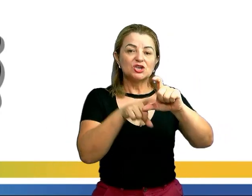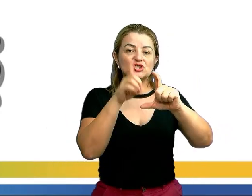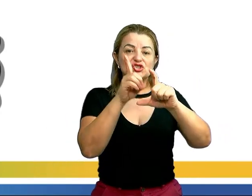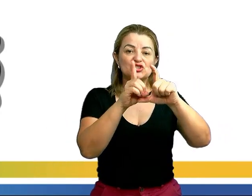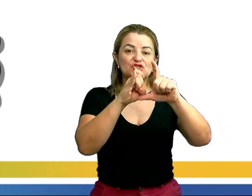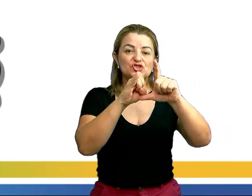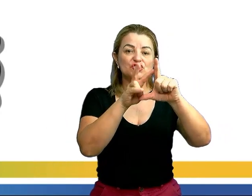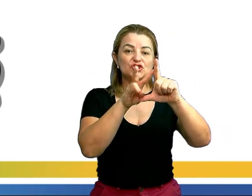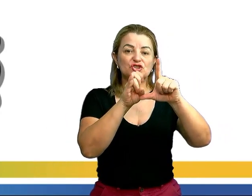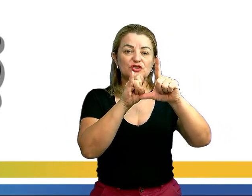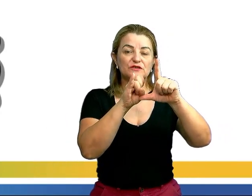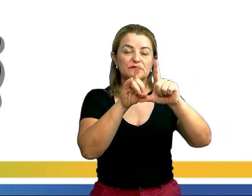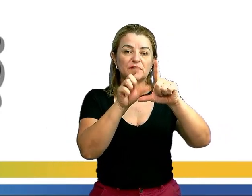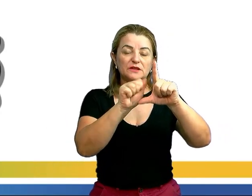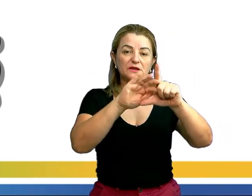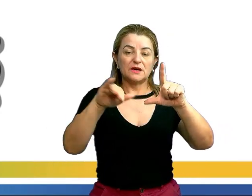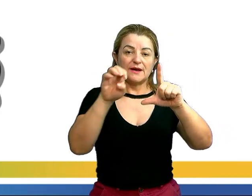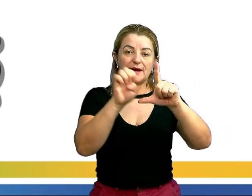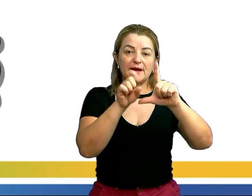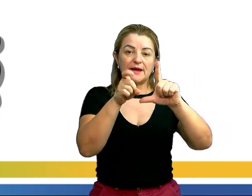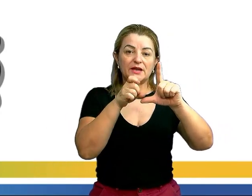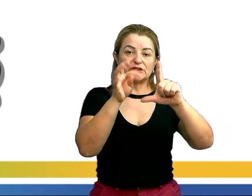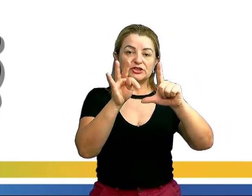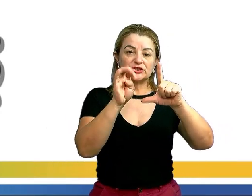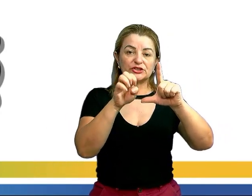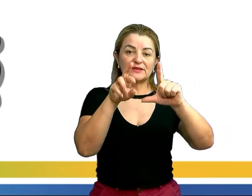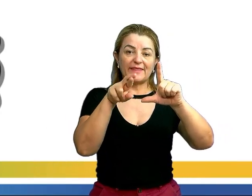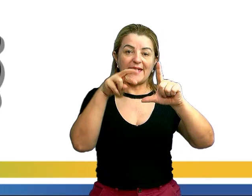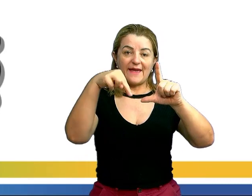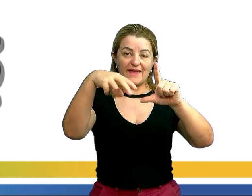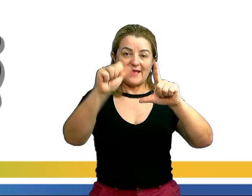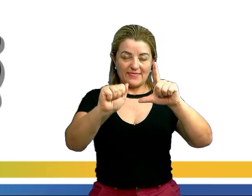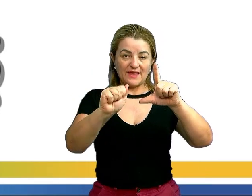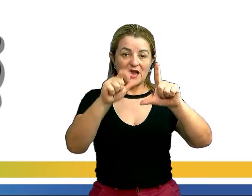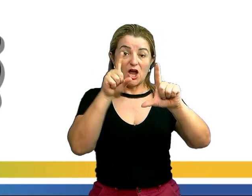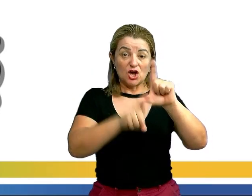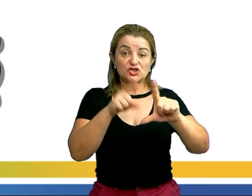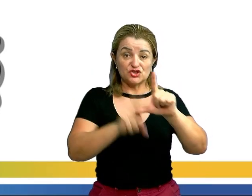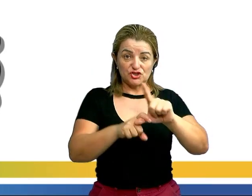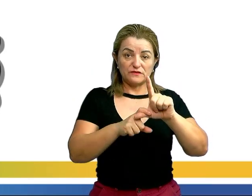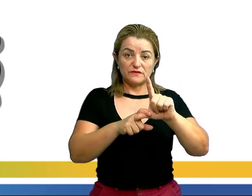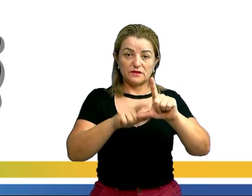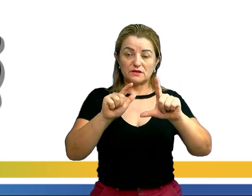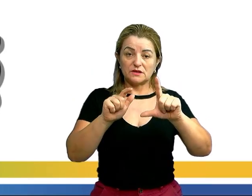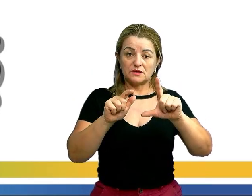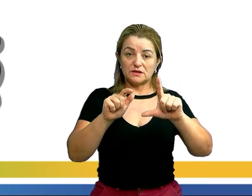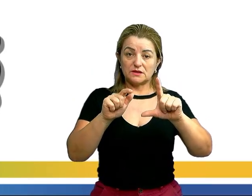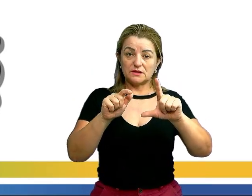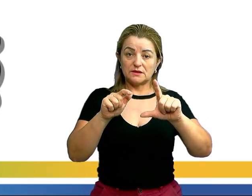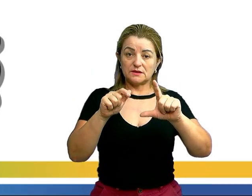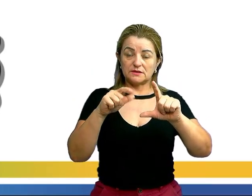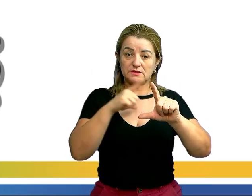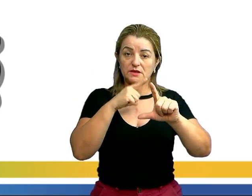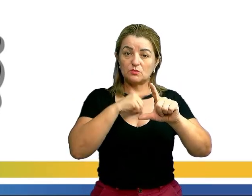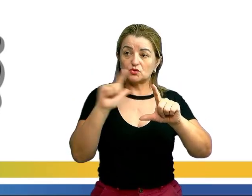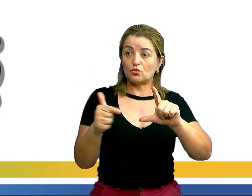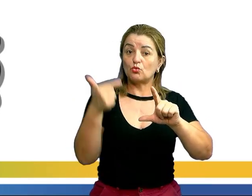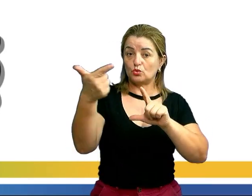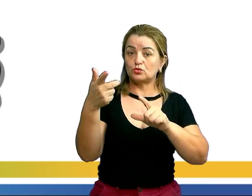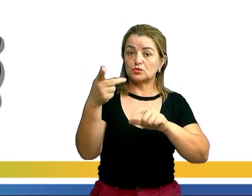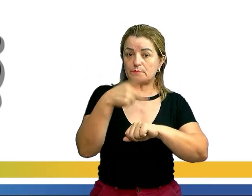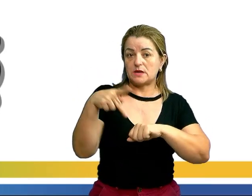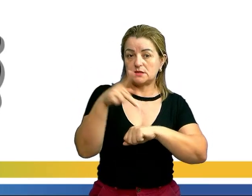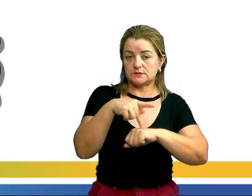O Jânio Quadros, ele tinha como característica, né, marcado por ações dramáticas na